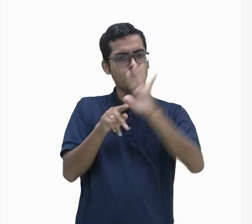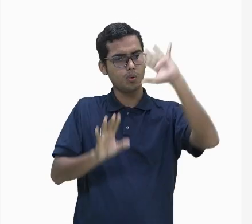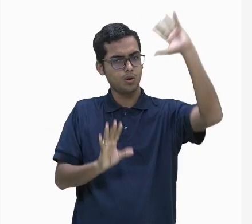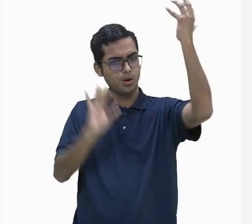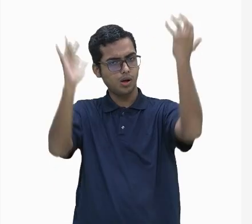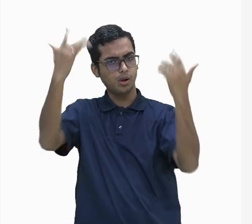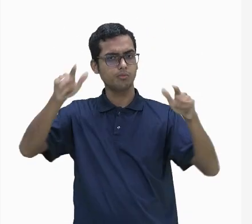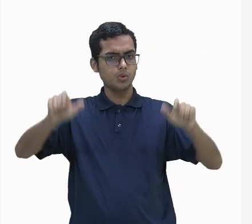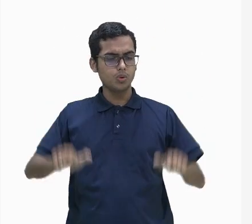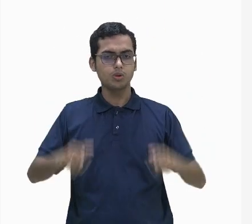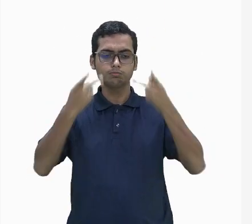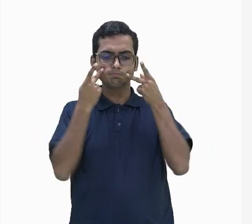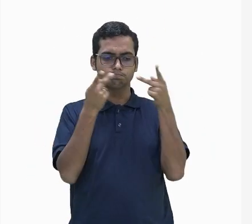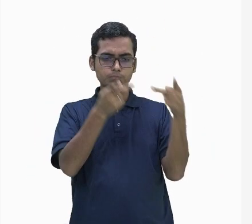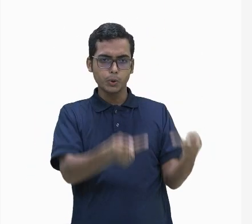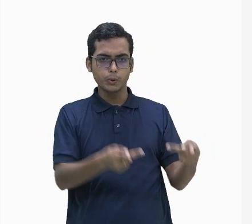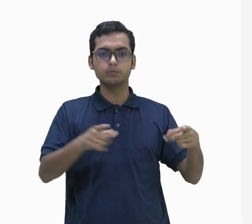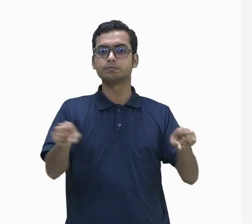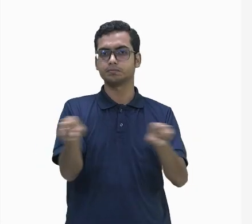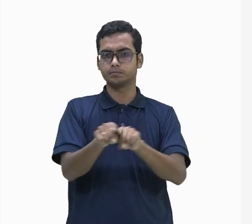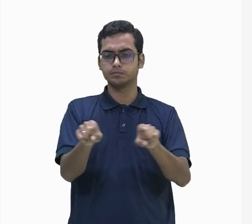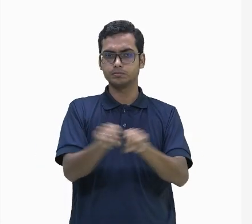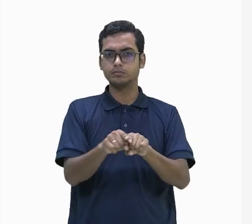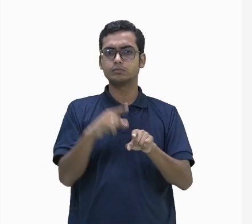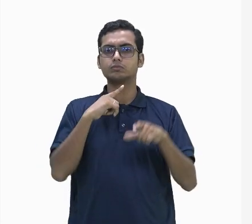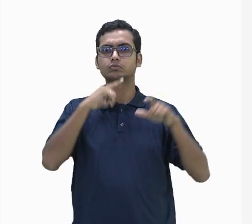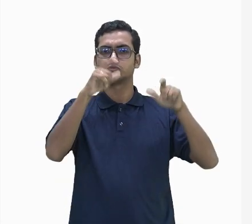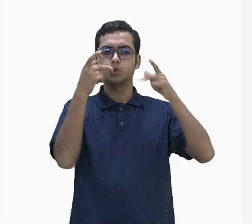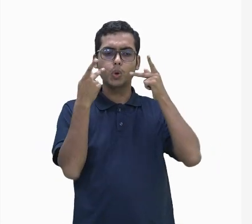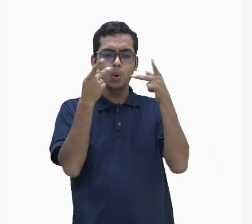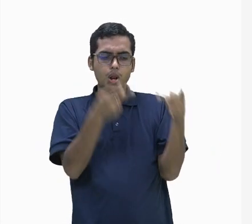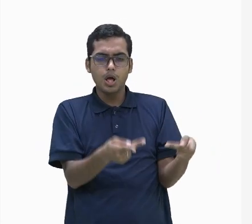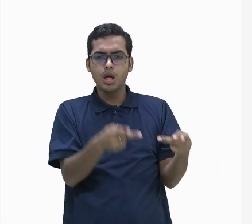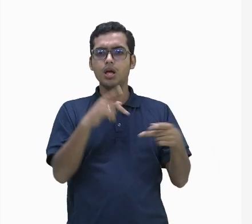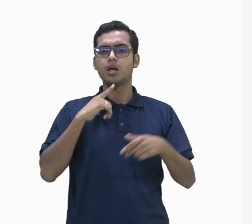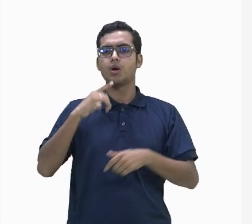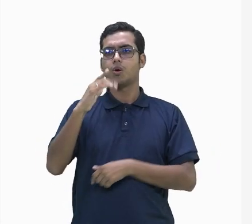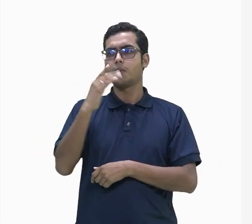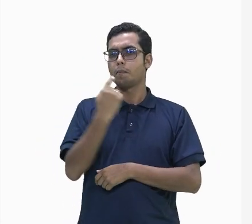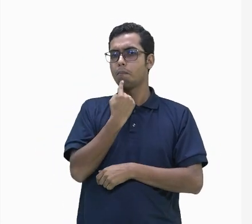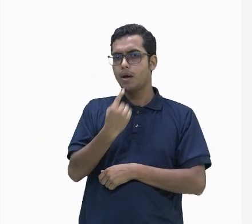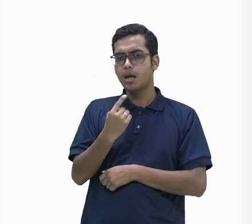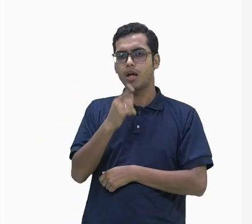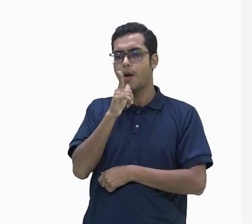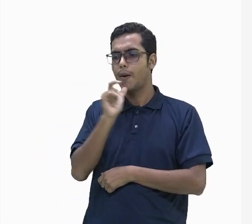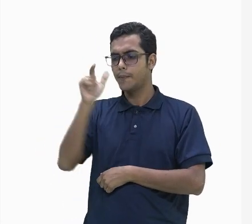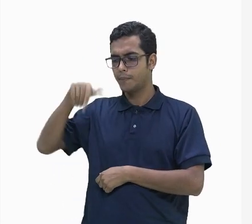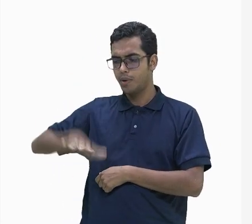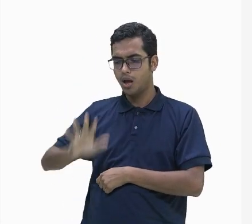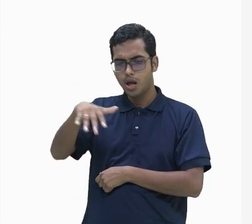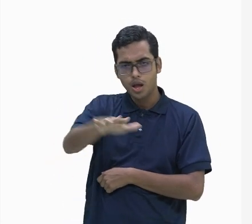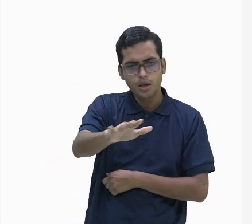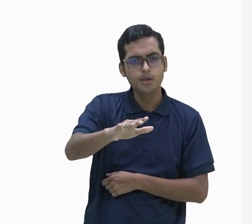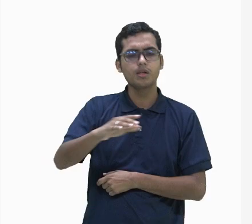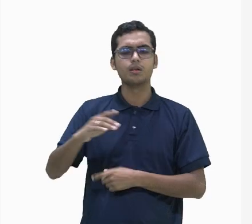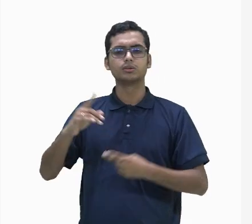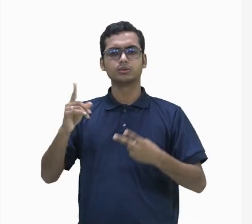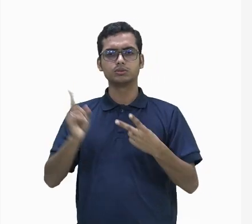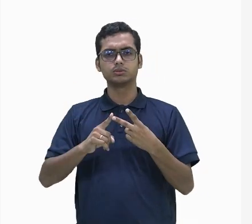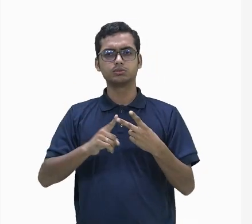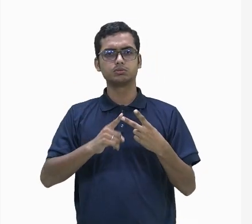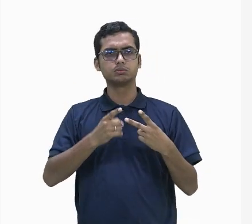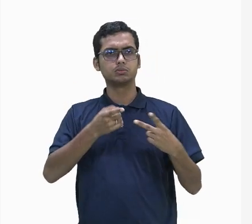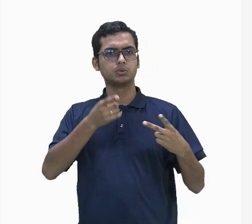vai visitar, né? Se é uma região litorânea, se é uma região, se você tem curiosidade de conhecer a